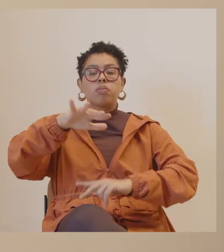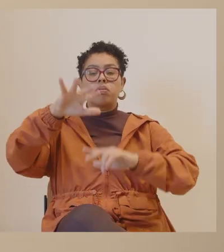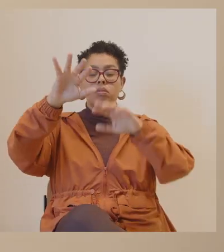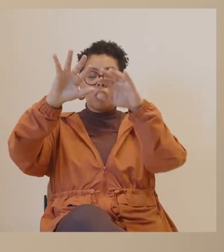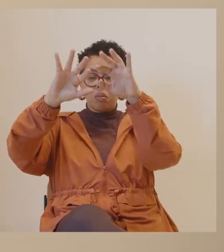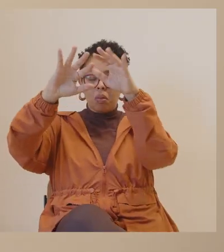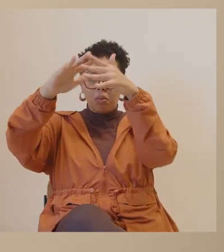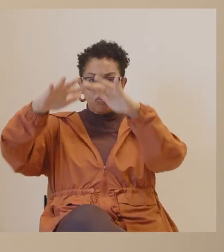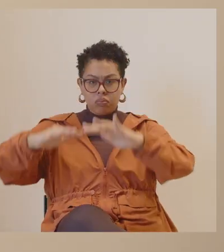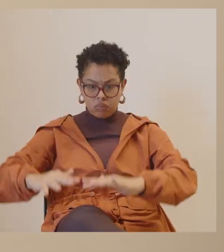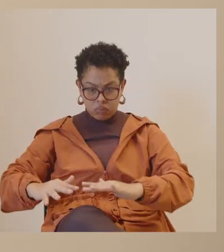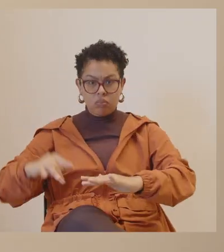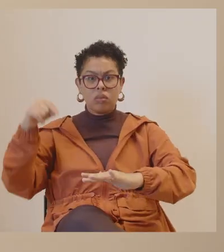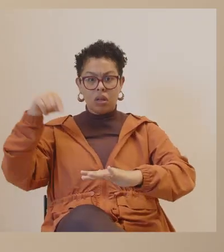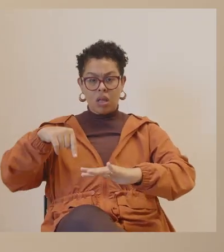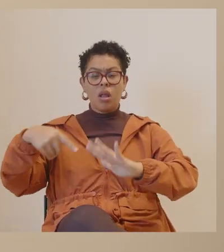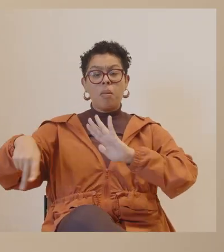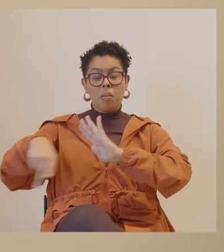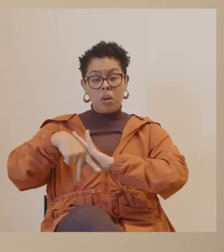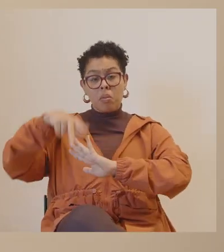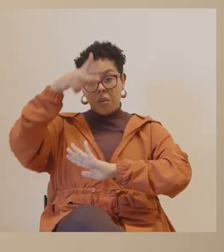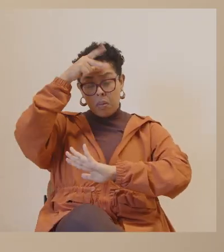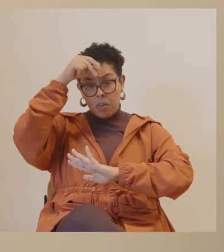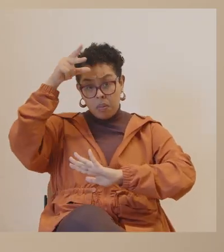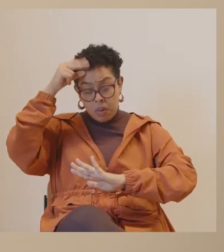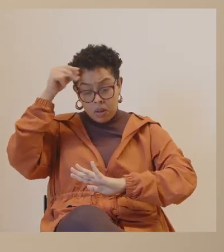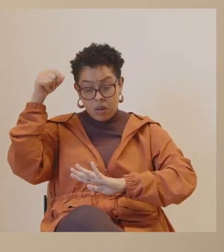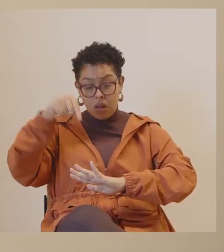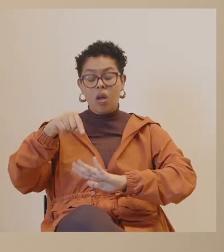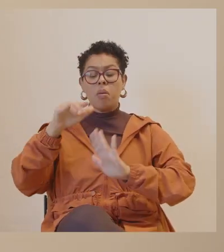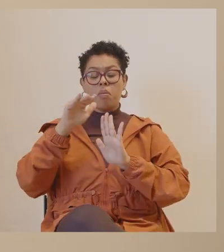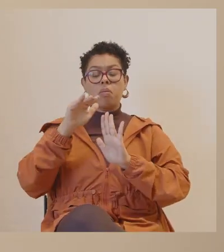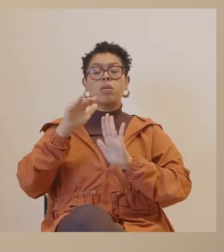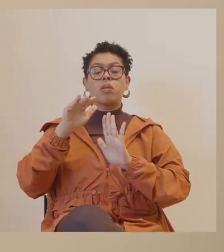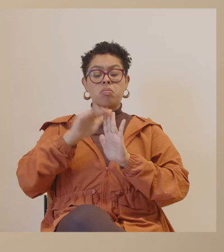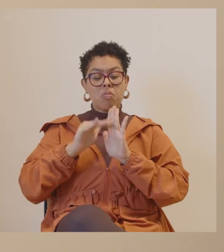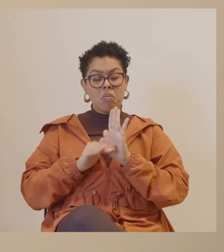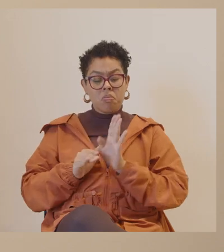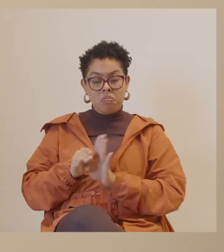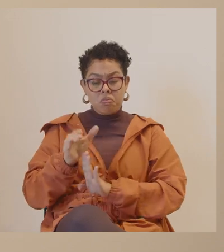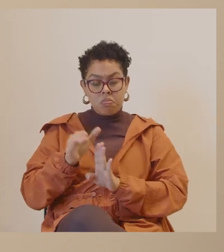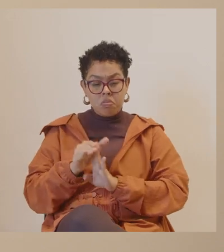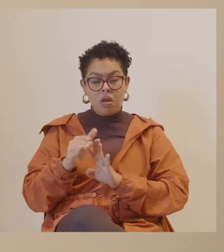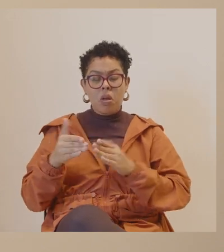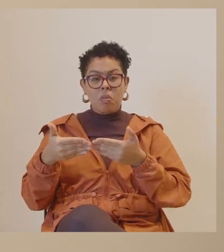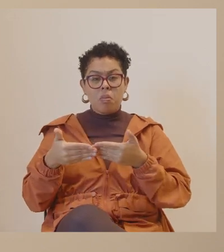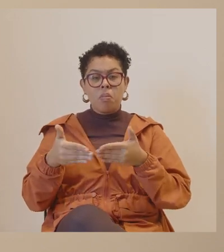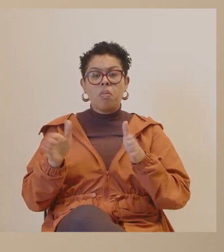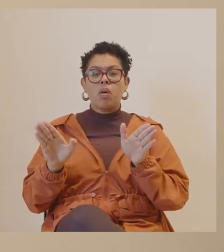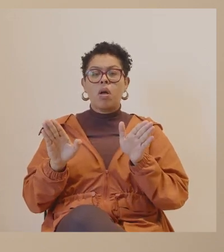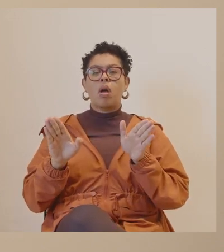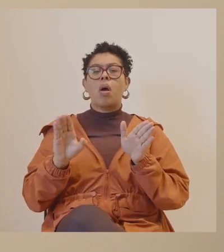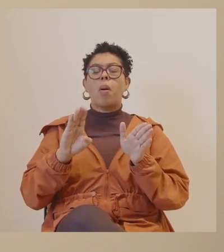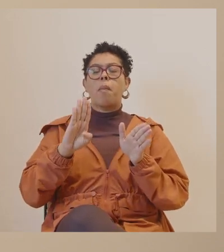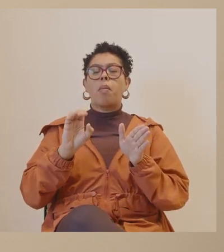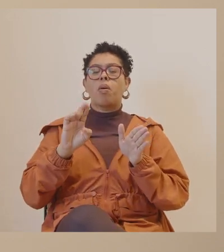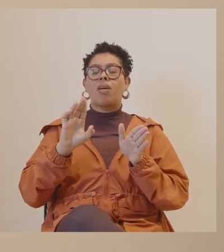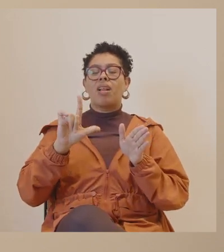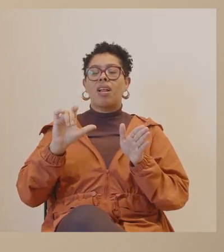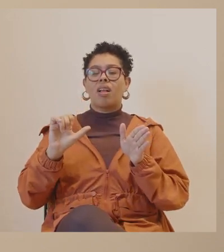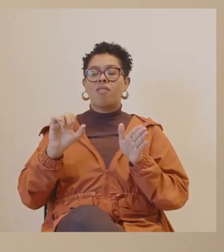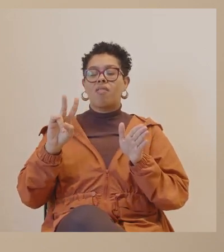Barão Haussmann, que era o prefeito de Paris, cria esse novo plano diretor em que se abrem os grandes boulevards. O Boulevard des Capucines era um